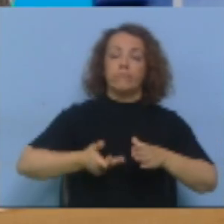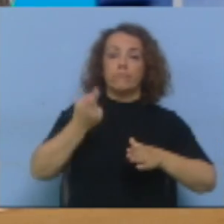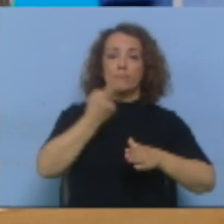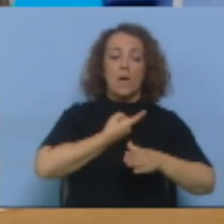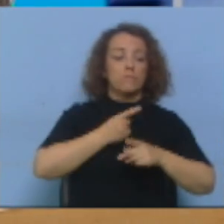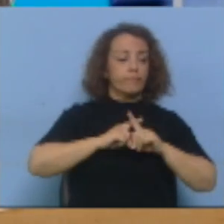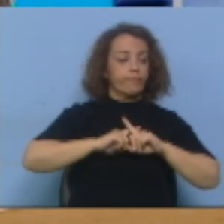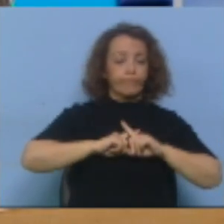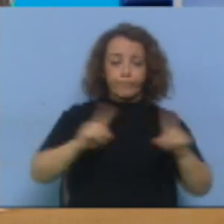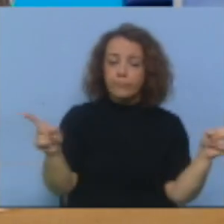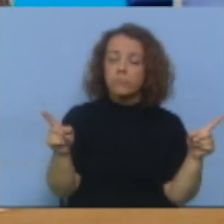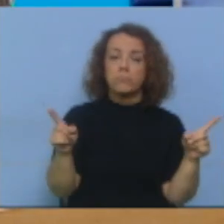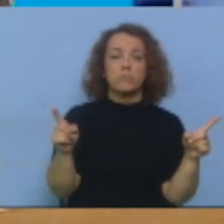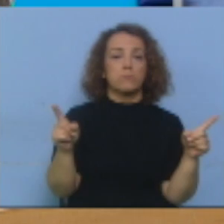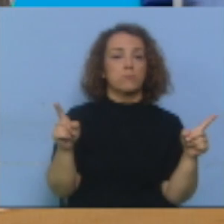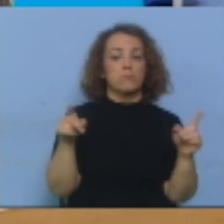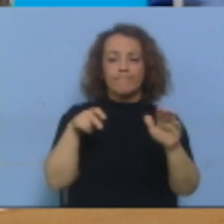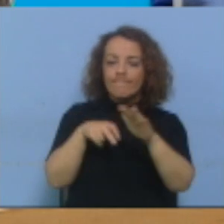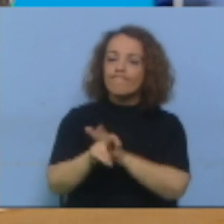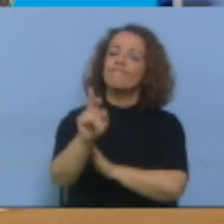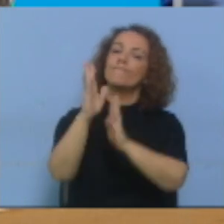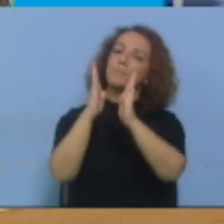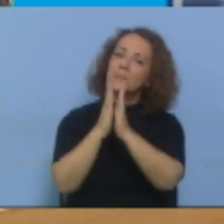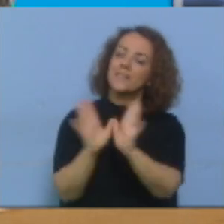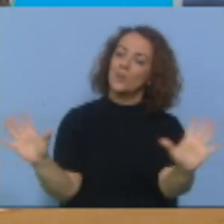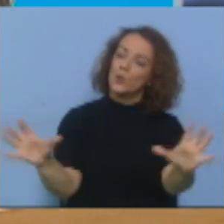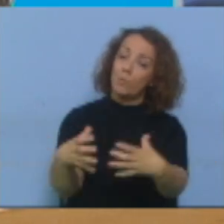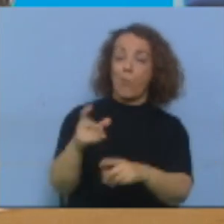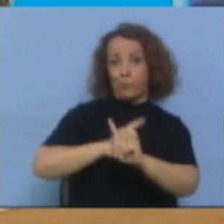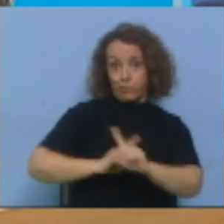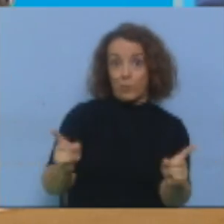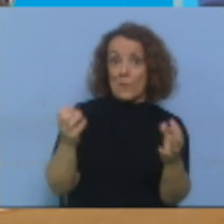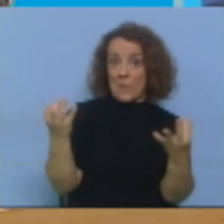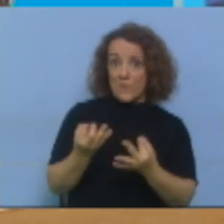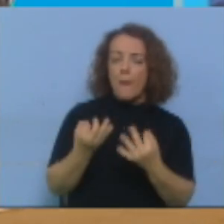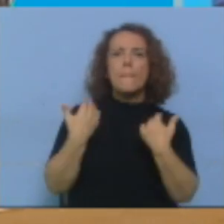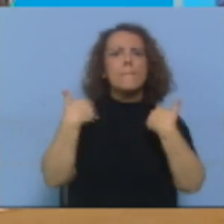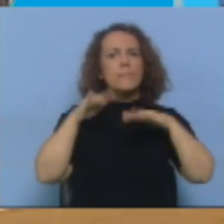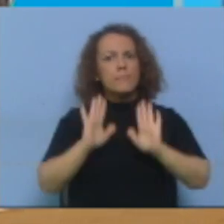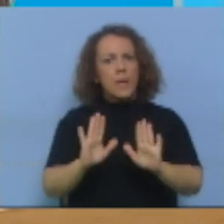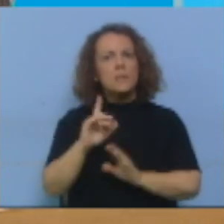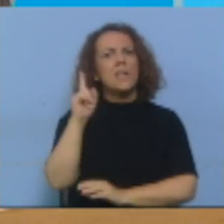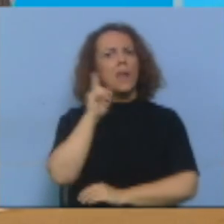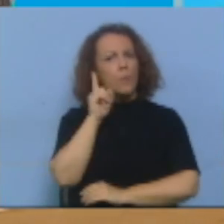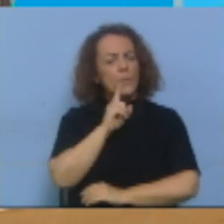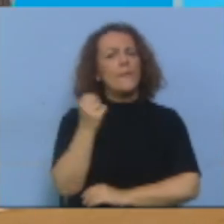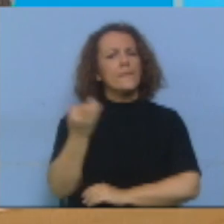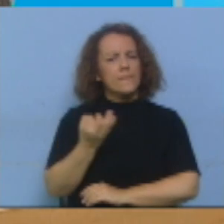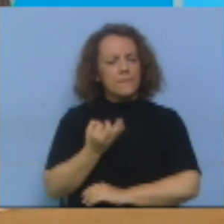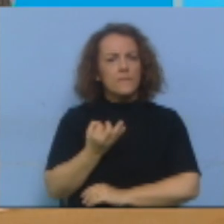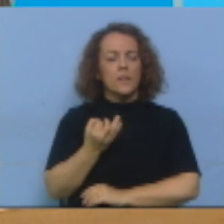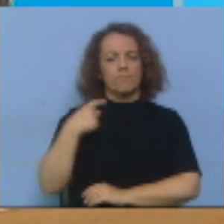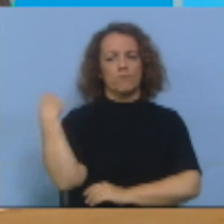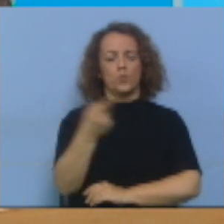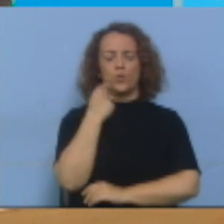de participar da celebração da comunidade, mas é muito importante termos